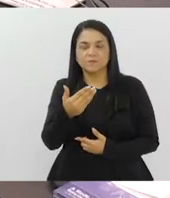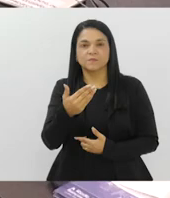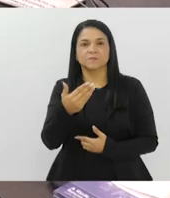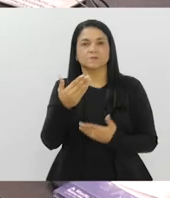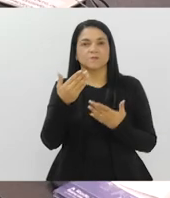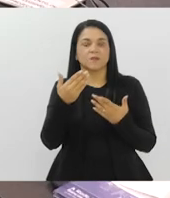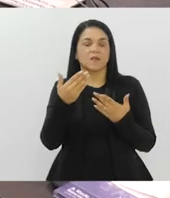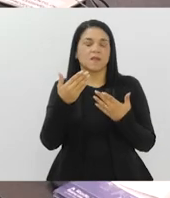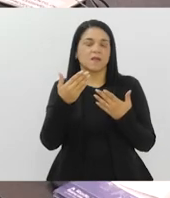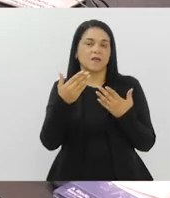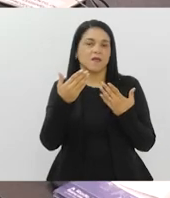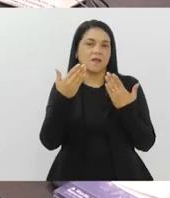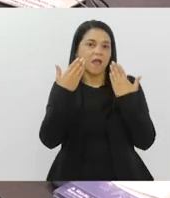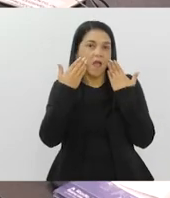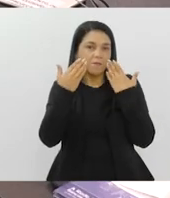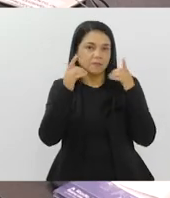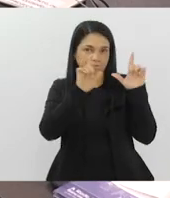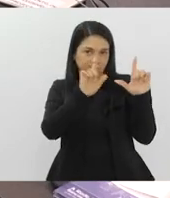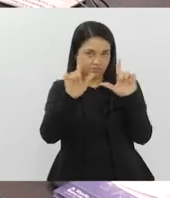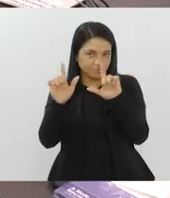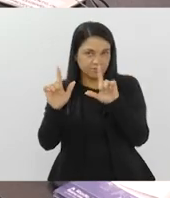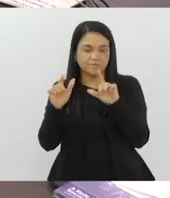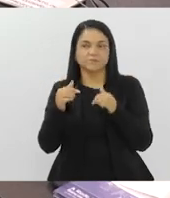para vocês aqui. À vontade.